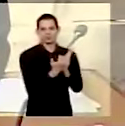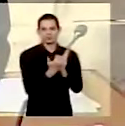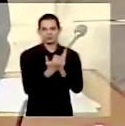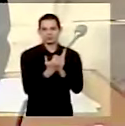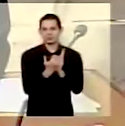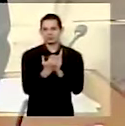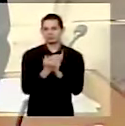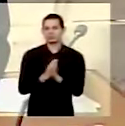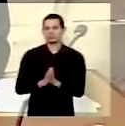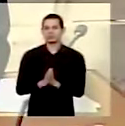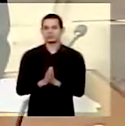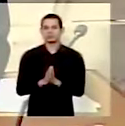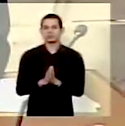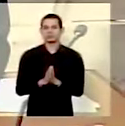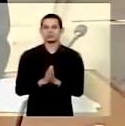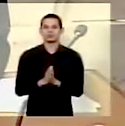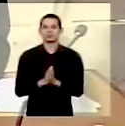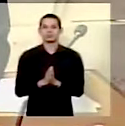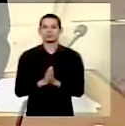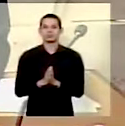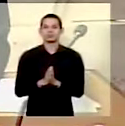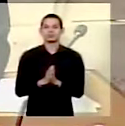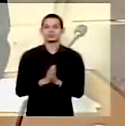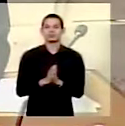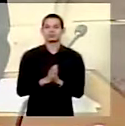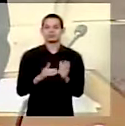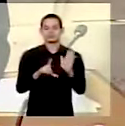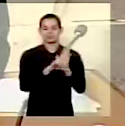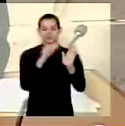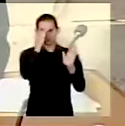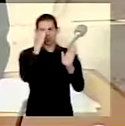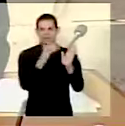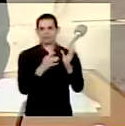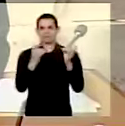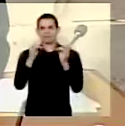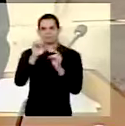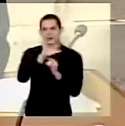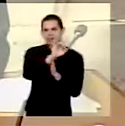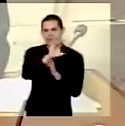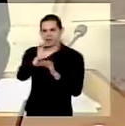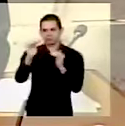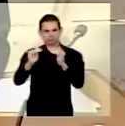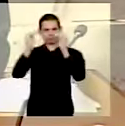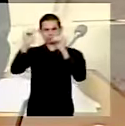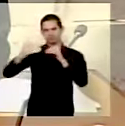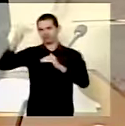sem casuísmos ou factoides, sem privilégios de qualquer